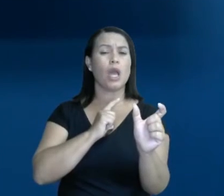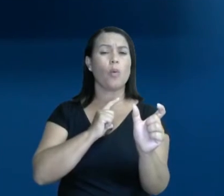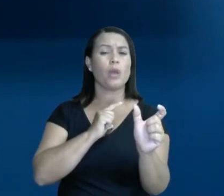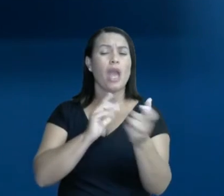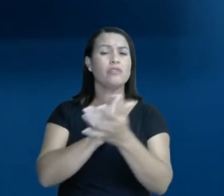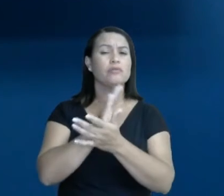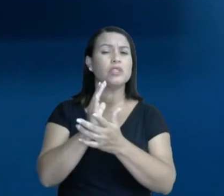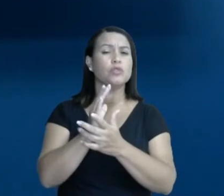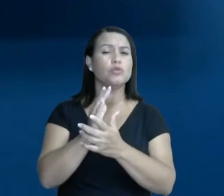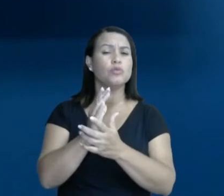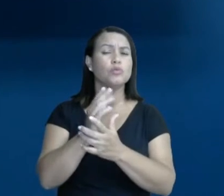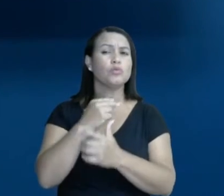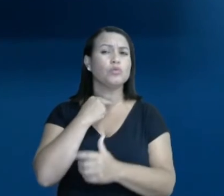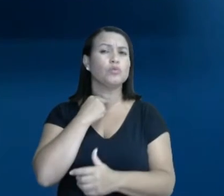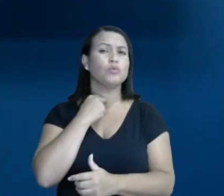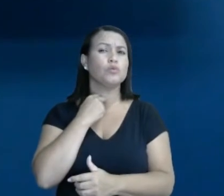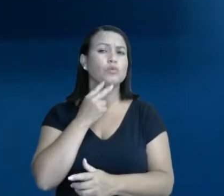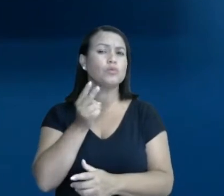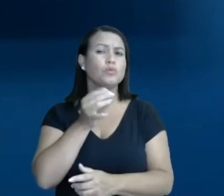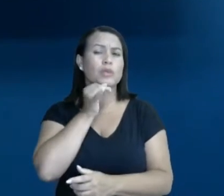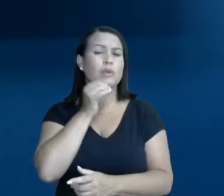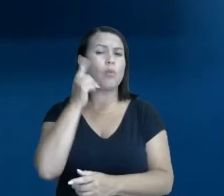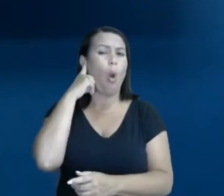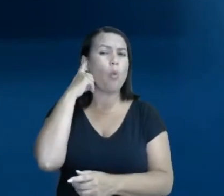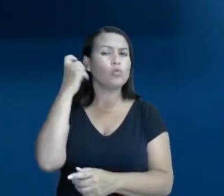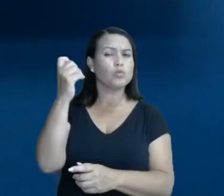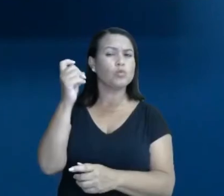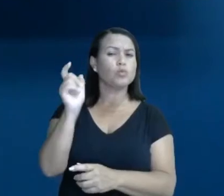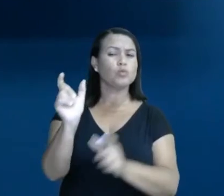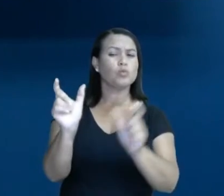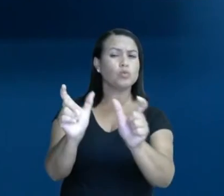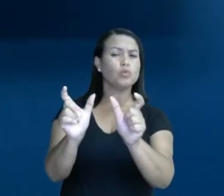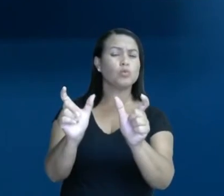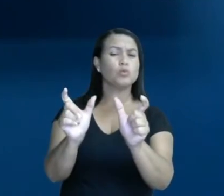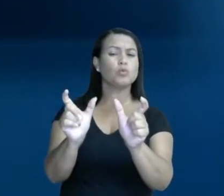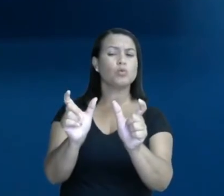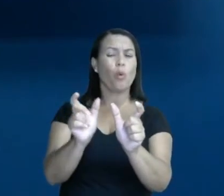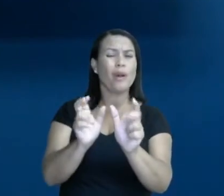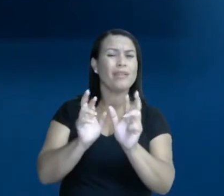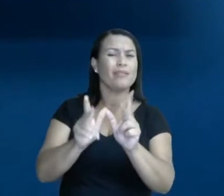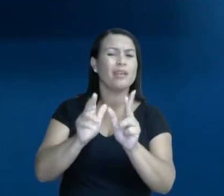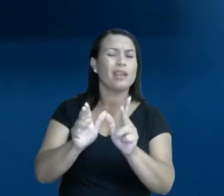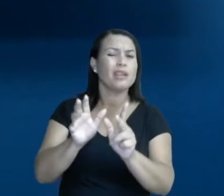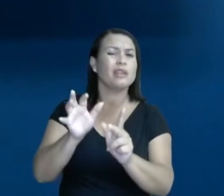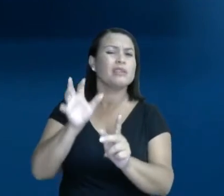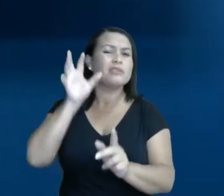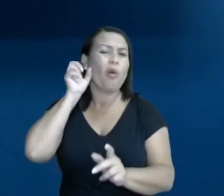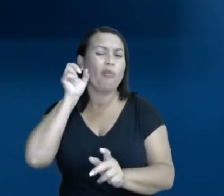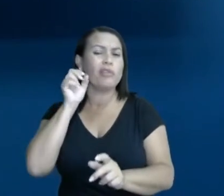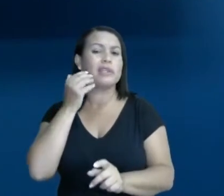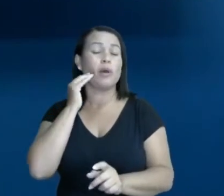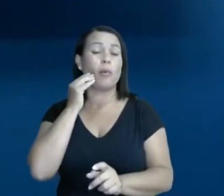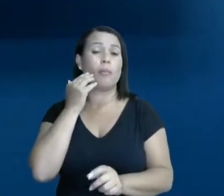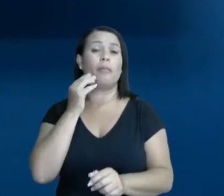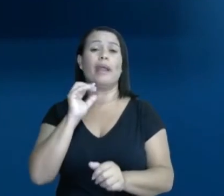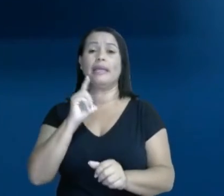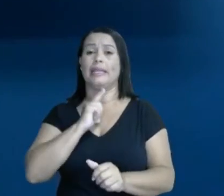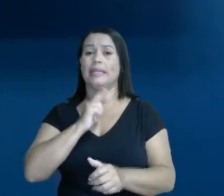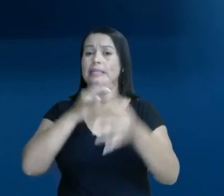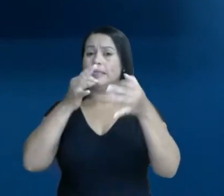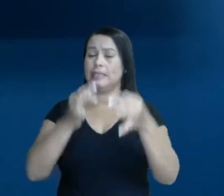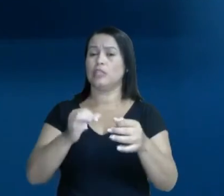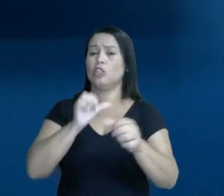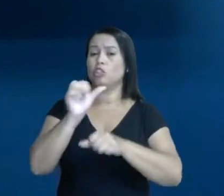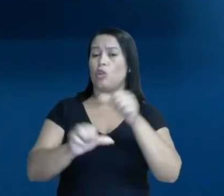é legal, sabe? Aquela coisa que não fica bonito de se ouvir. Então, para que não haja essa cacofonia, a gente troca